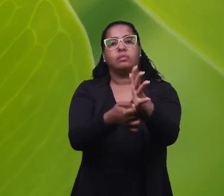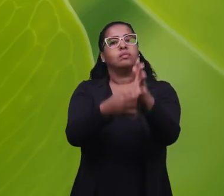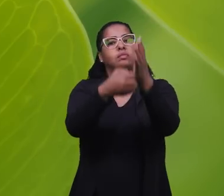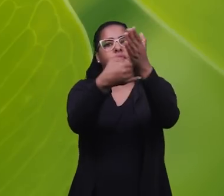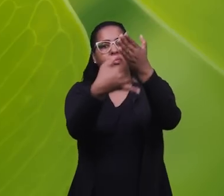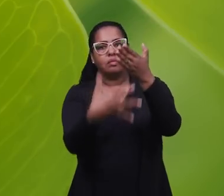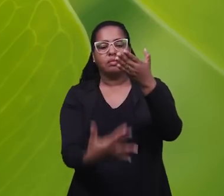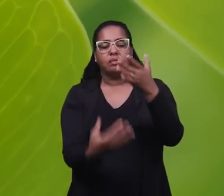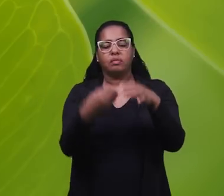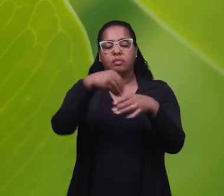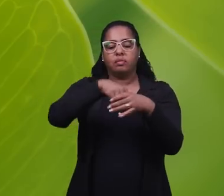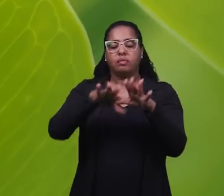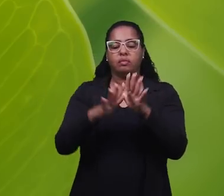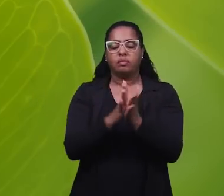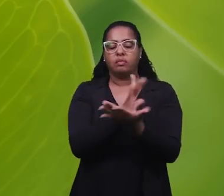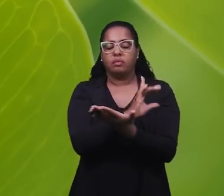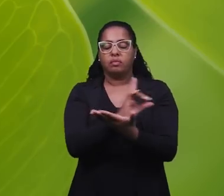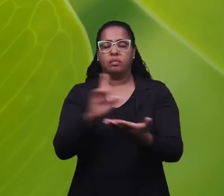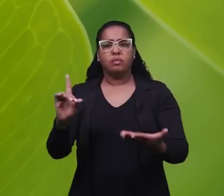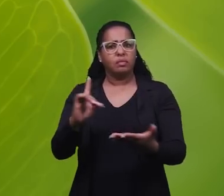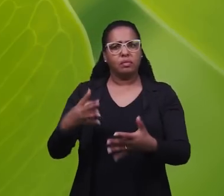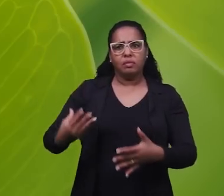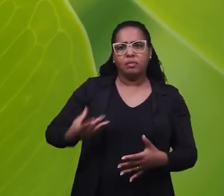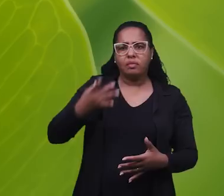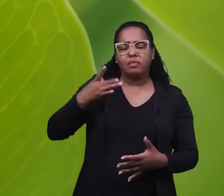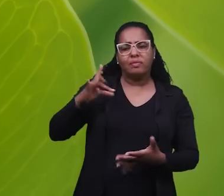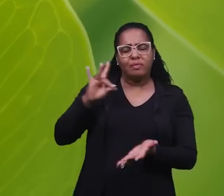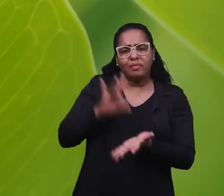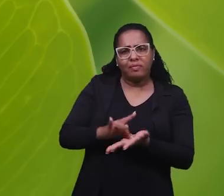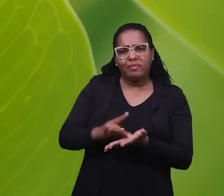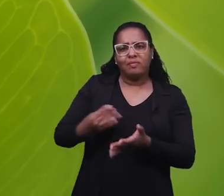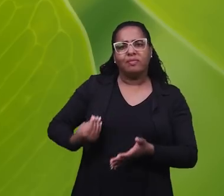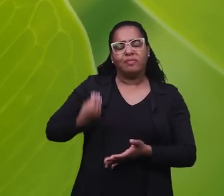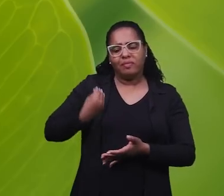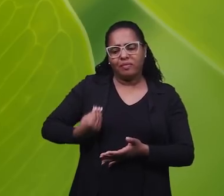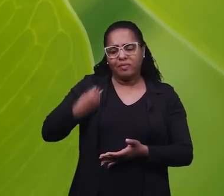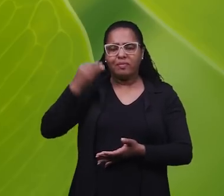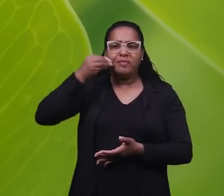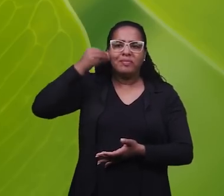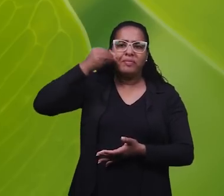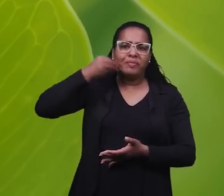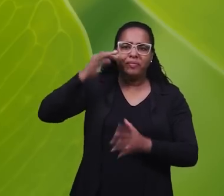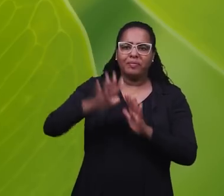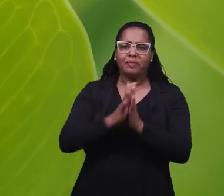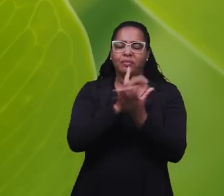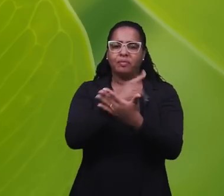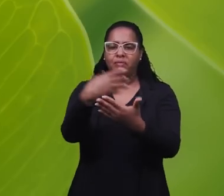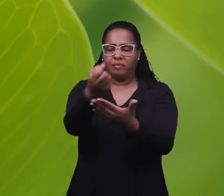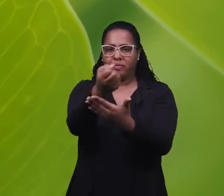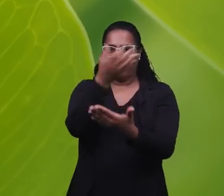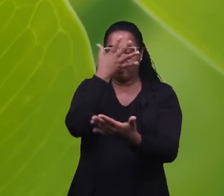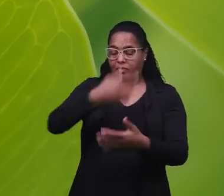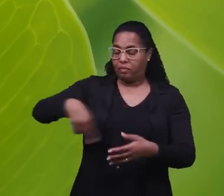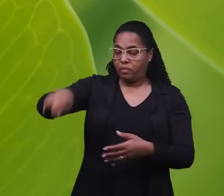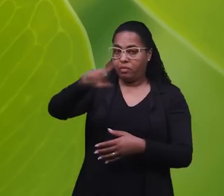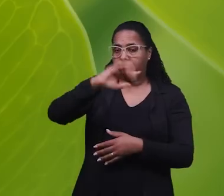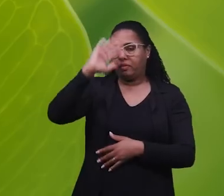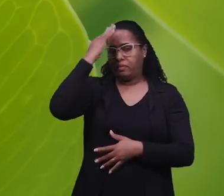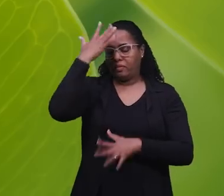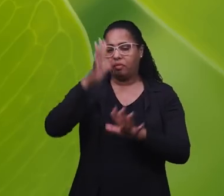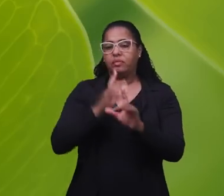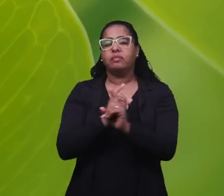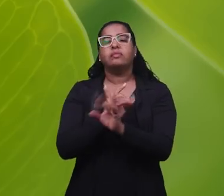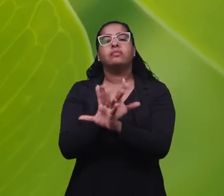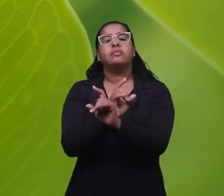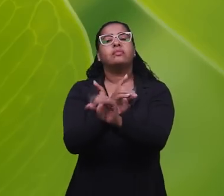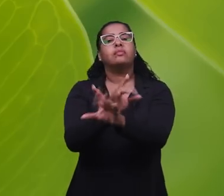contidos na Palavra de Deus e verdadeiramente vivermos a experiência da Palavra revelada. E o nosso entendimento doutrinário